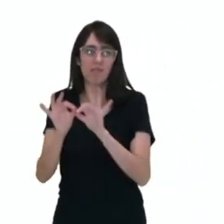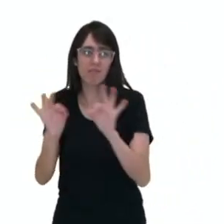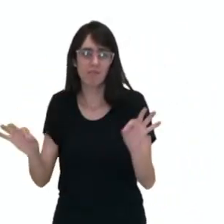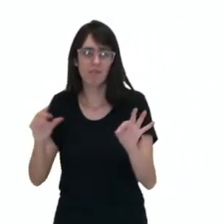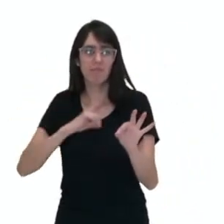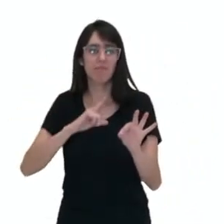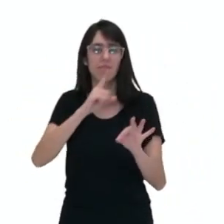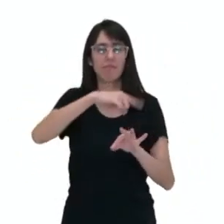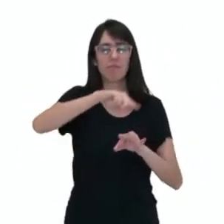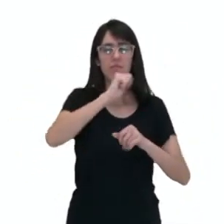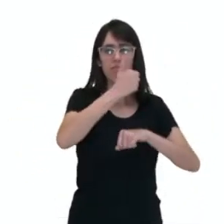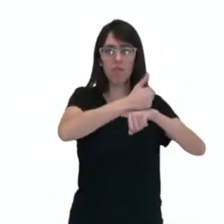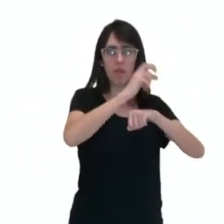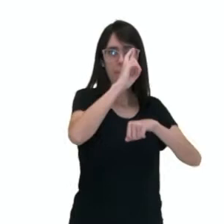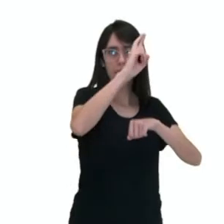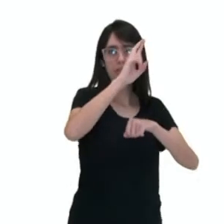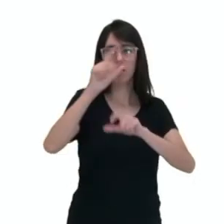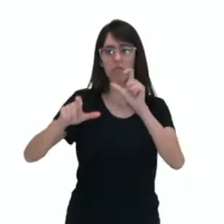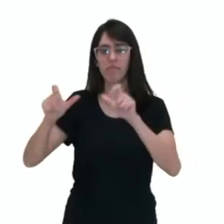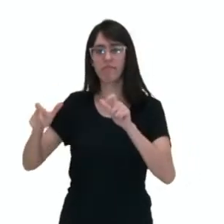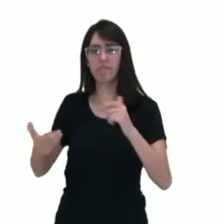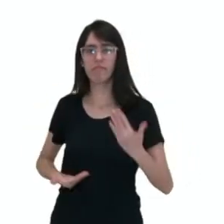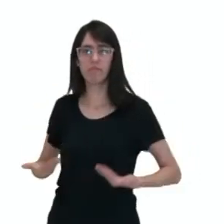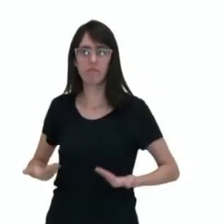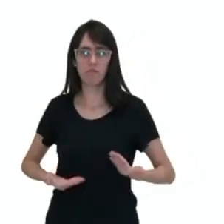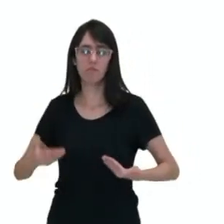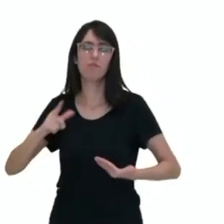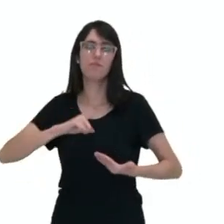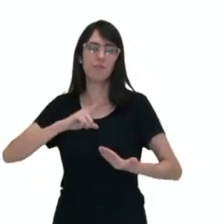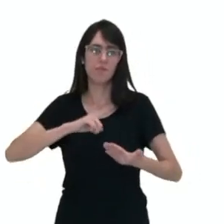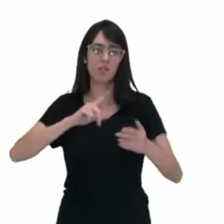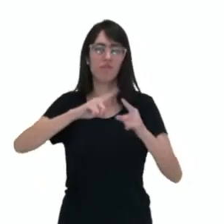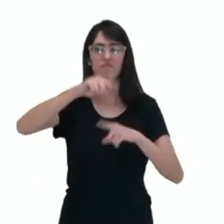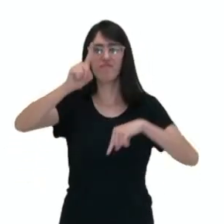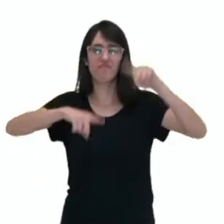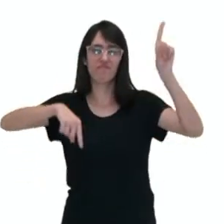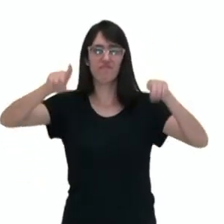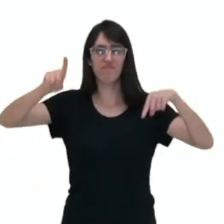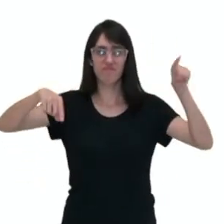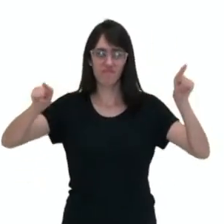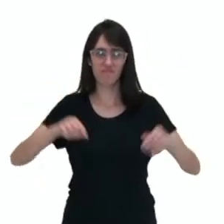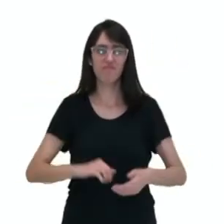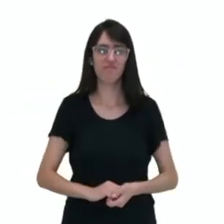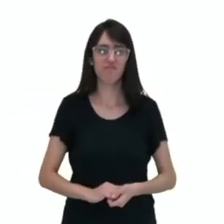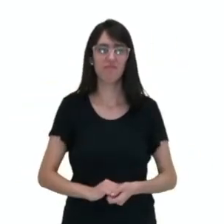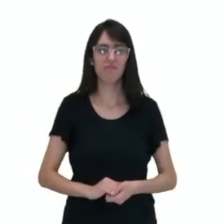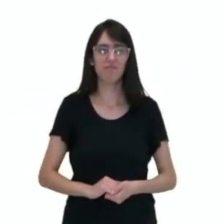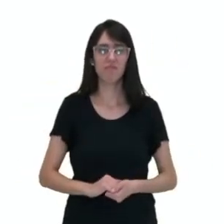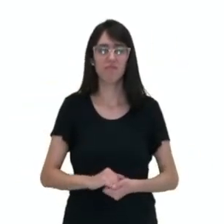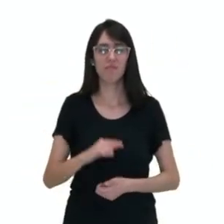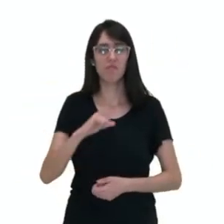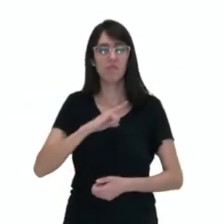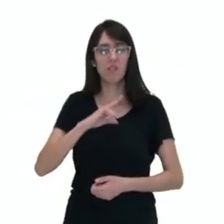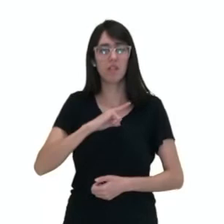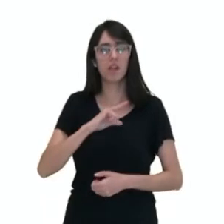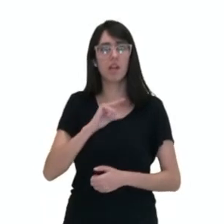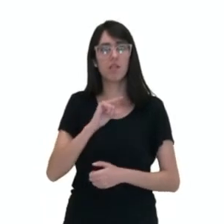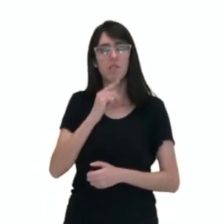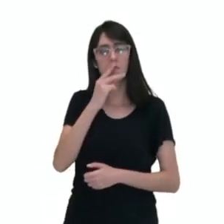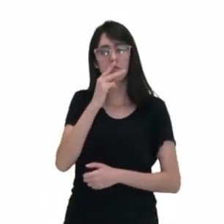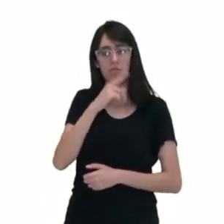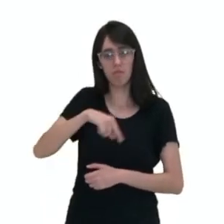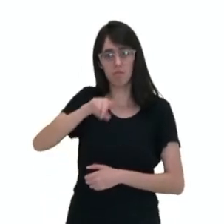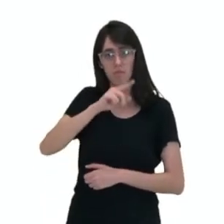patrões e empregados e a desigualdade de recursos. Sendo a primeira detentora dos meios de produção, a burguesia,